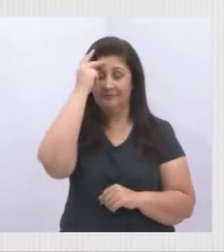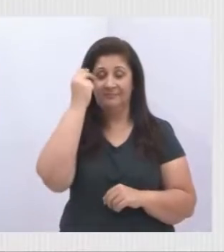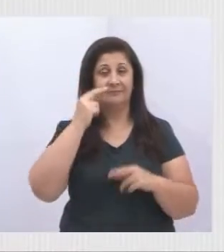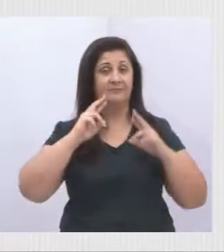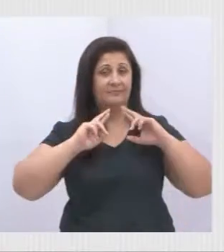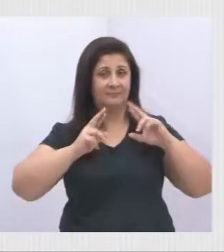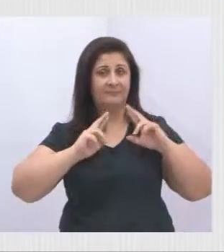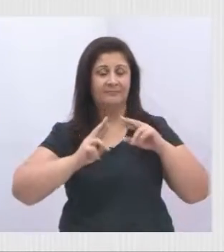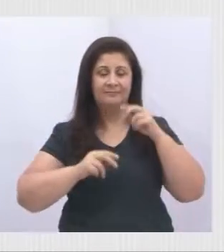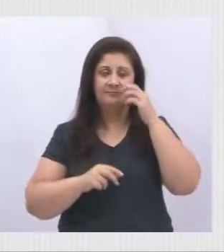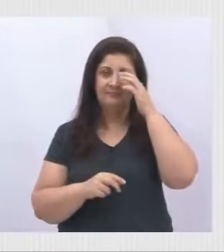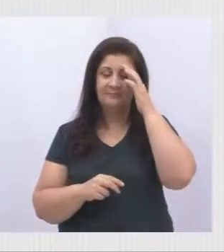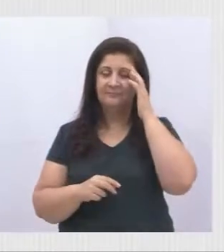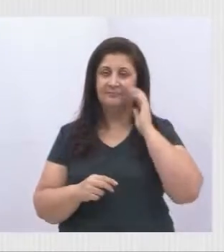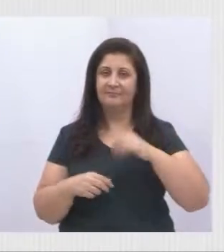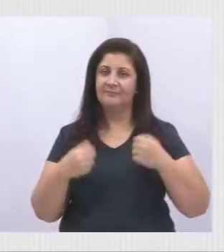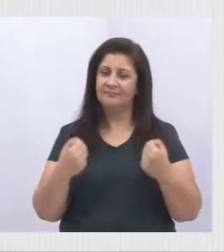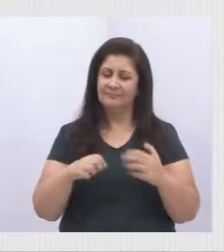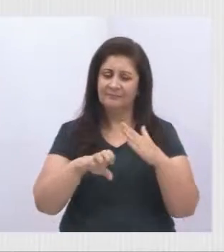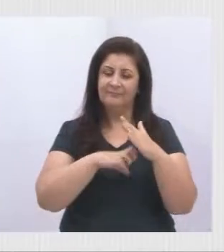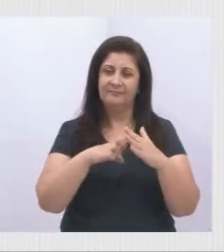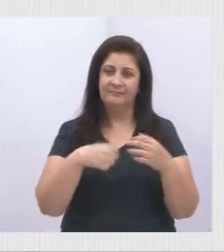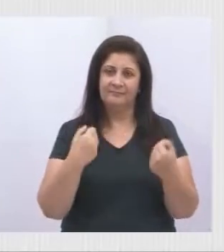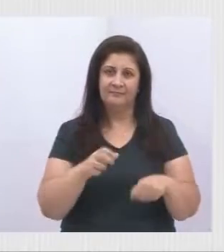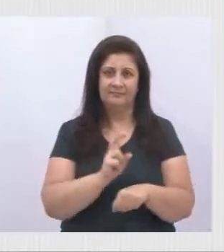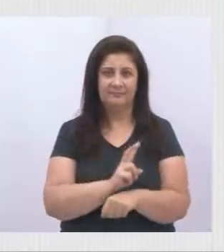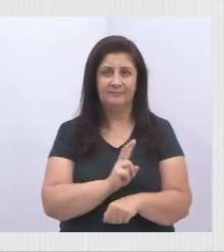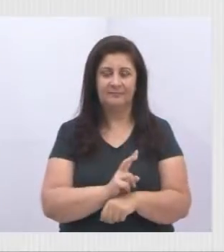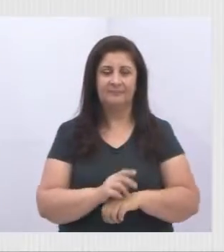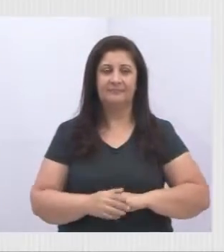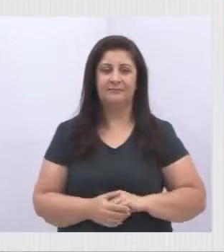Então a empreiteira tem que fazer aquilo lá, gente.